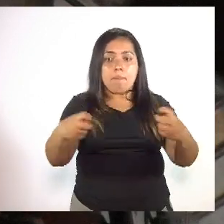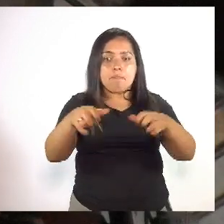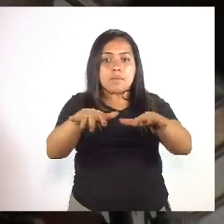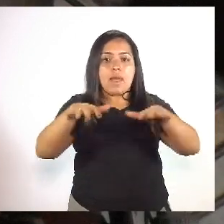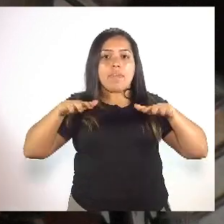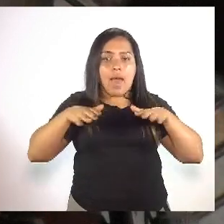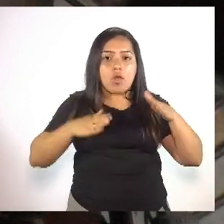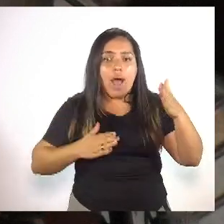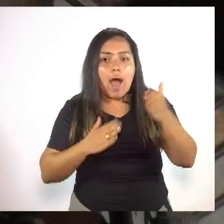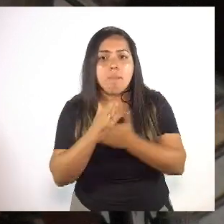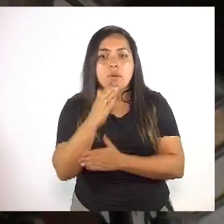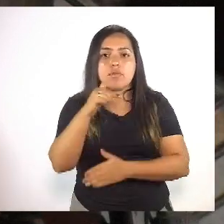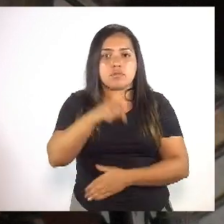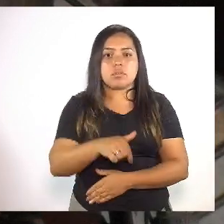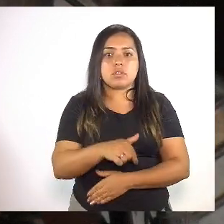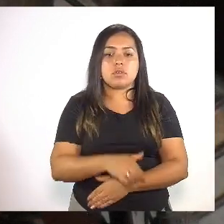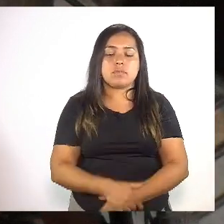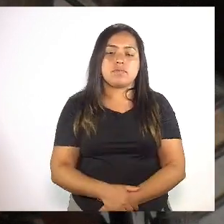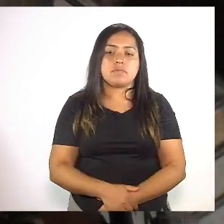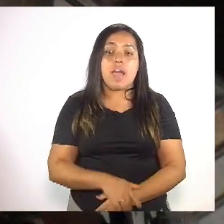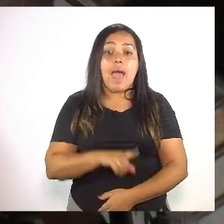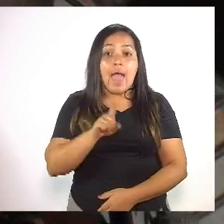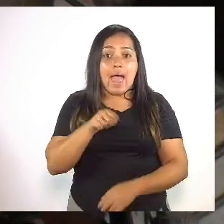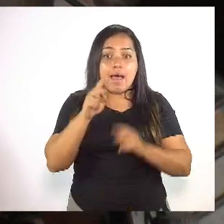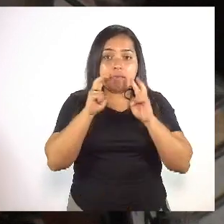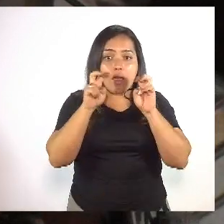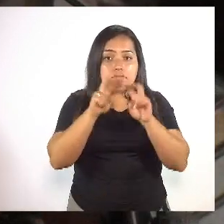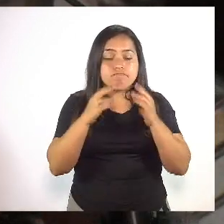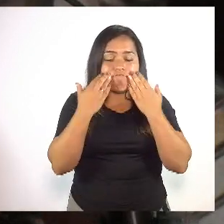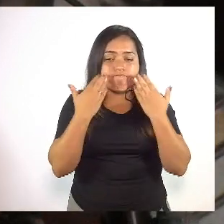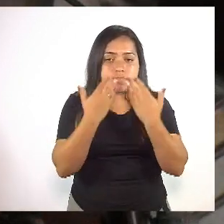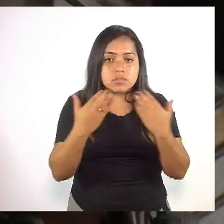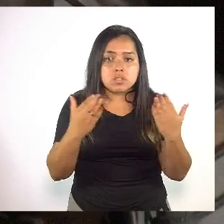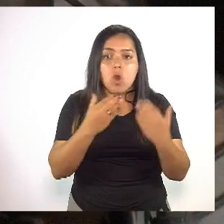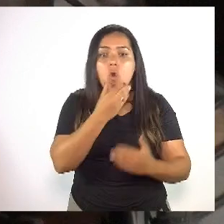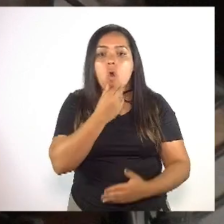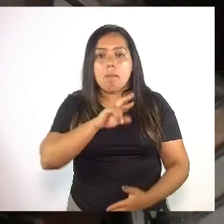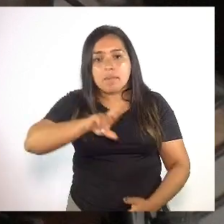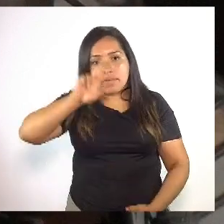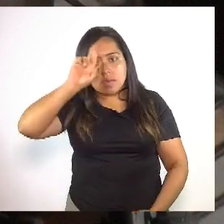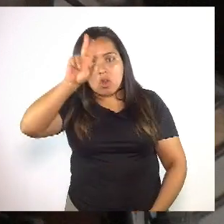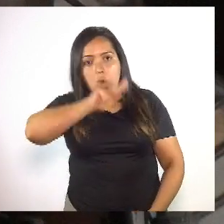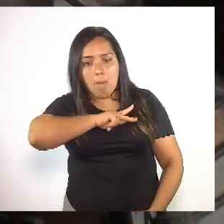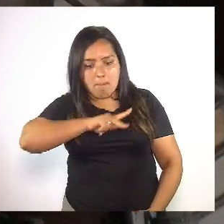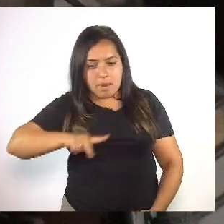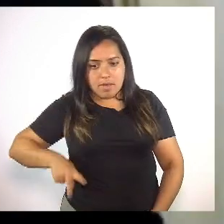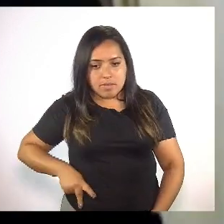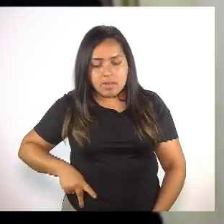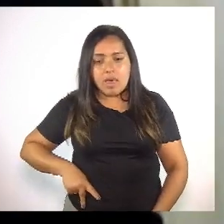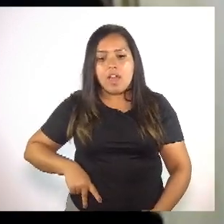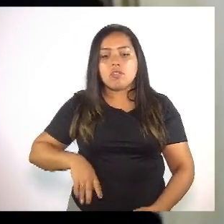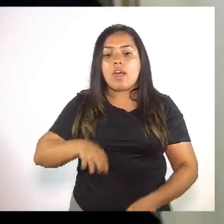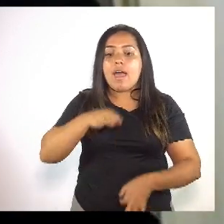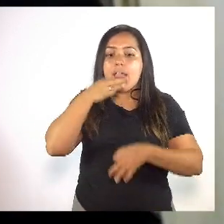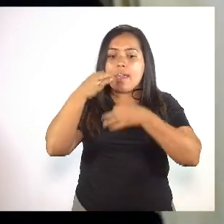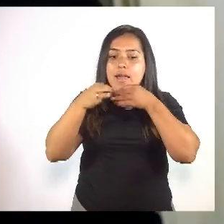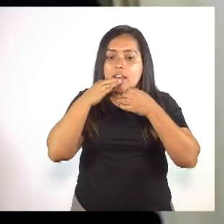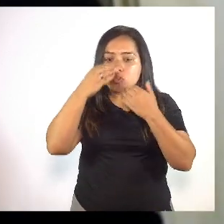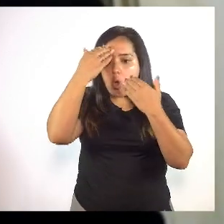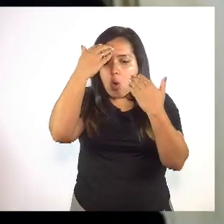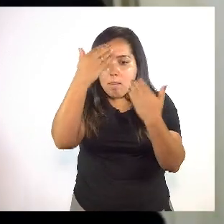corte. Esse é o parecer, senhor presidente. Muito obrigado, senhor relator, deputado Márcio